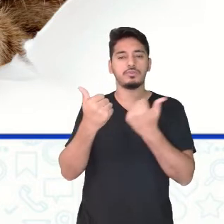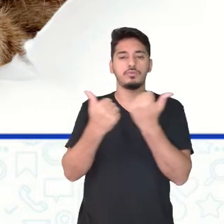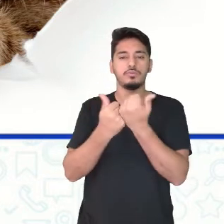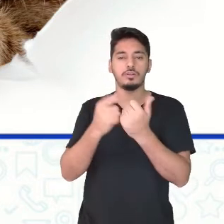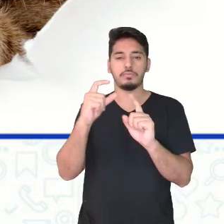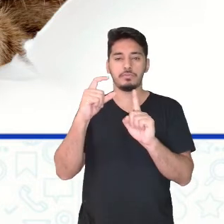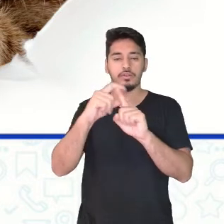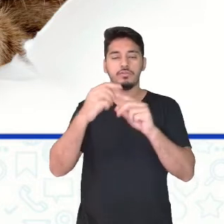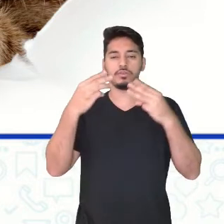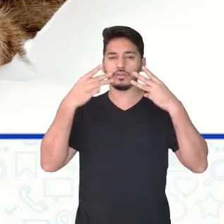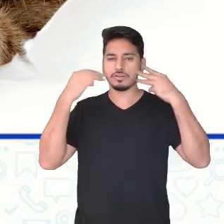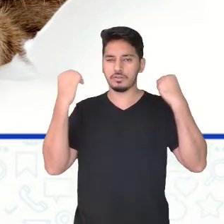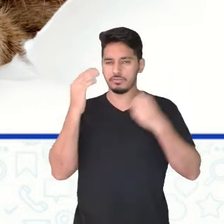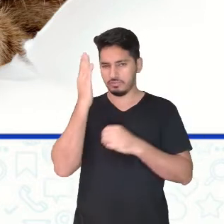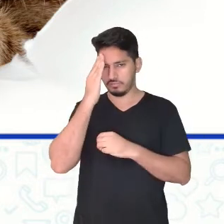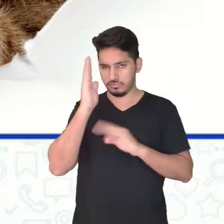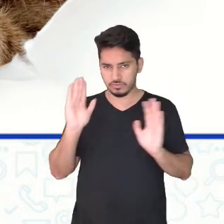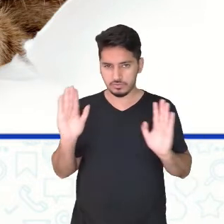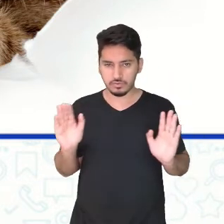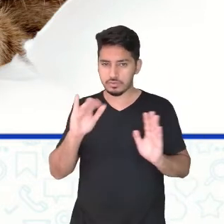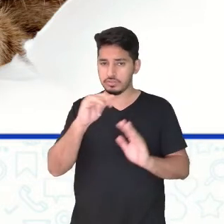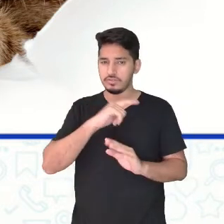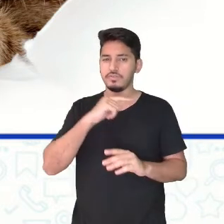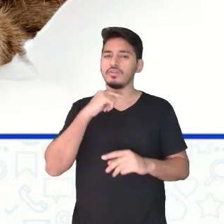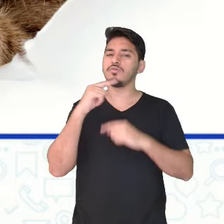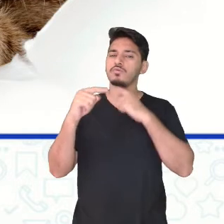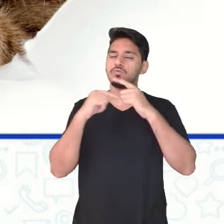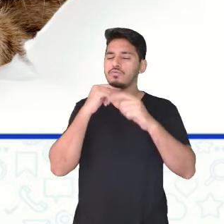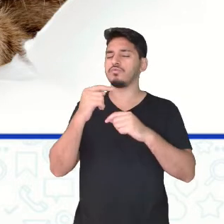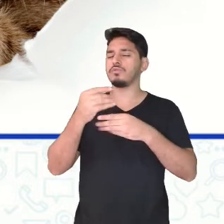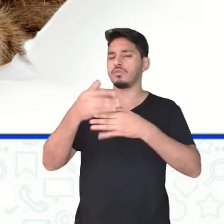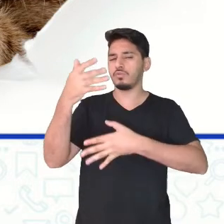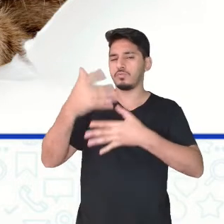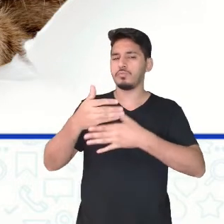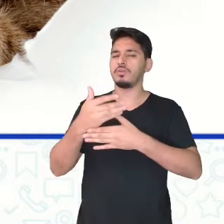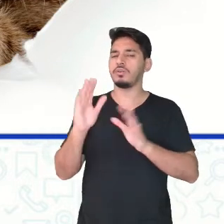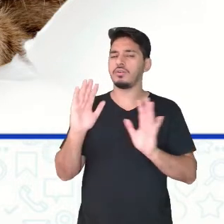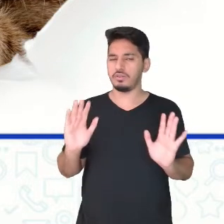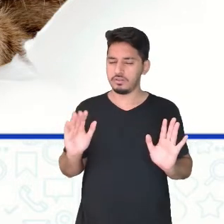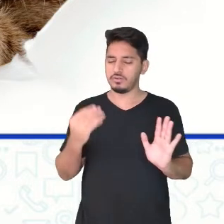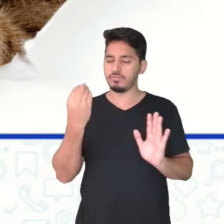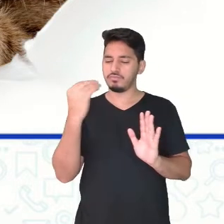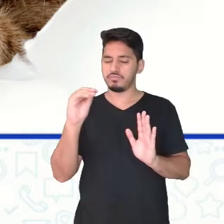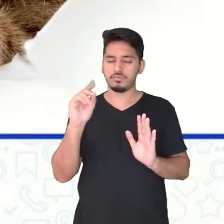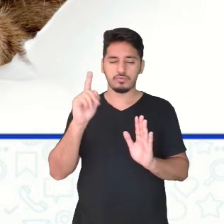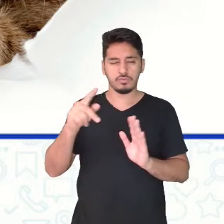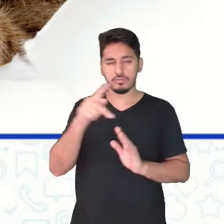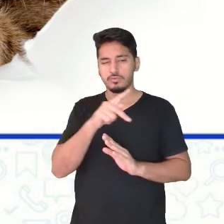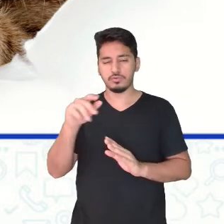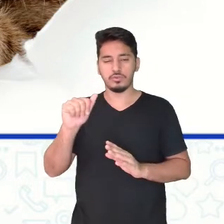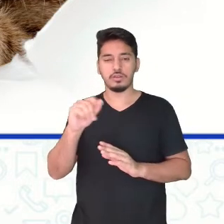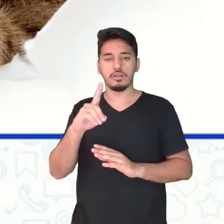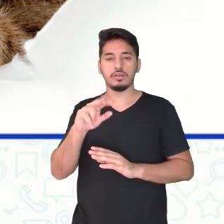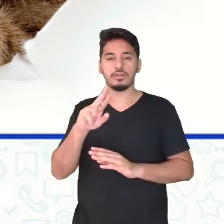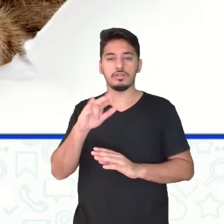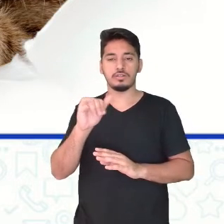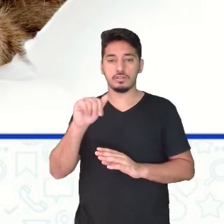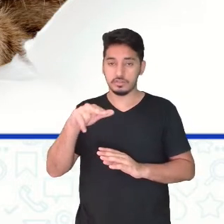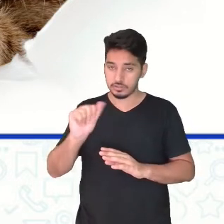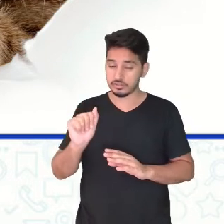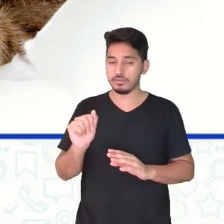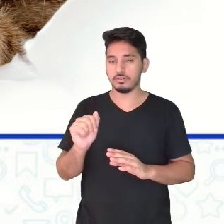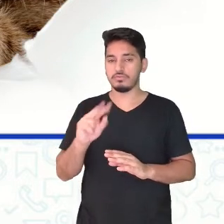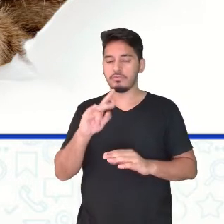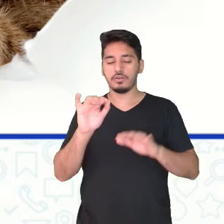gato. Dá para entender, né? Se tiver dúvida, comenta aí no chat com a professora Adriana, que ela tá aqui, ó, on fire,